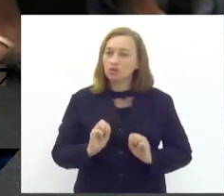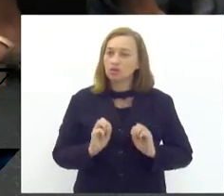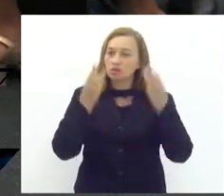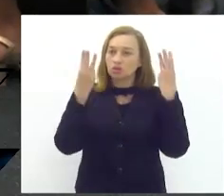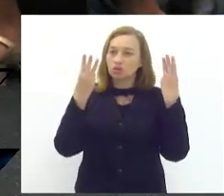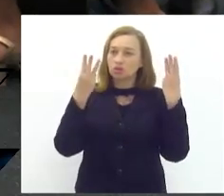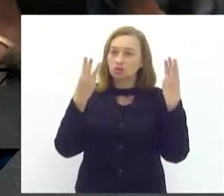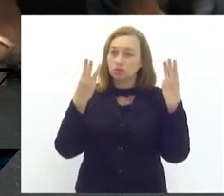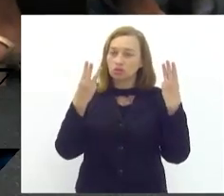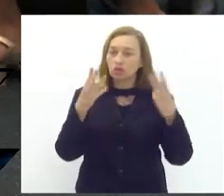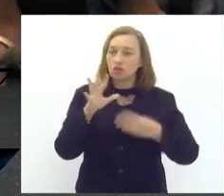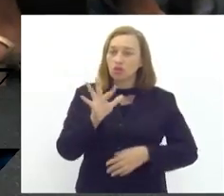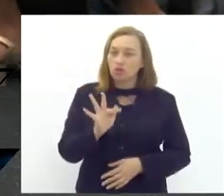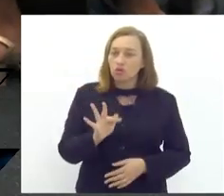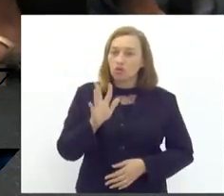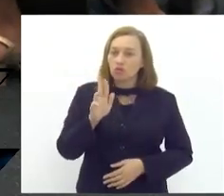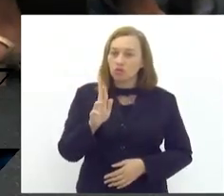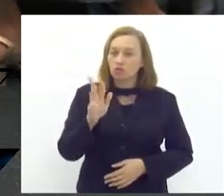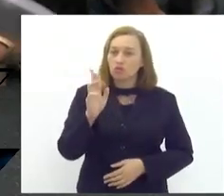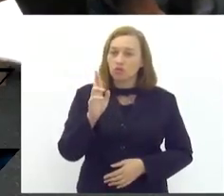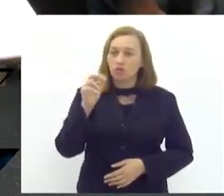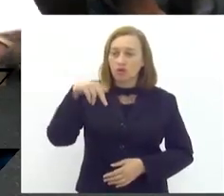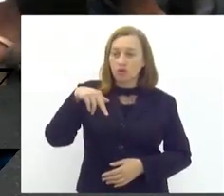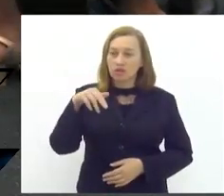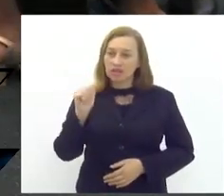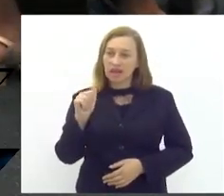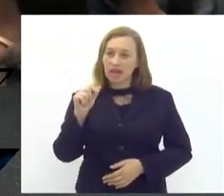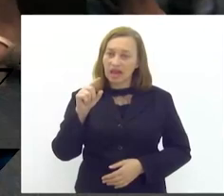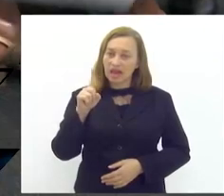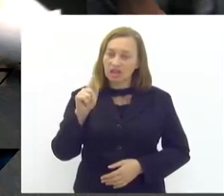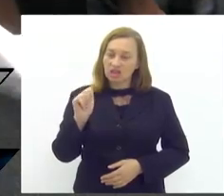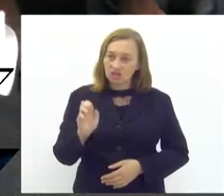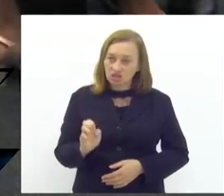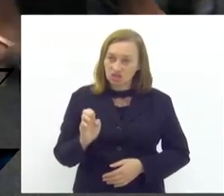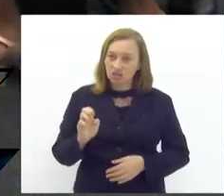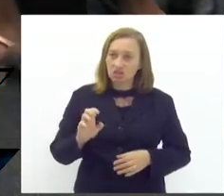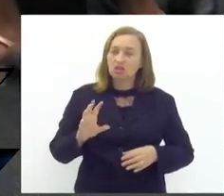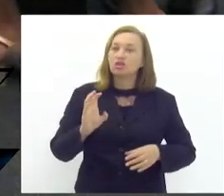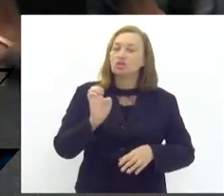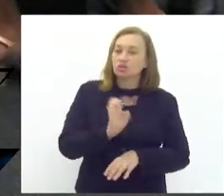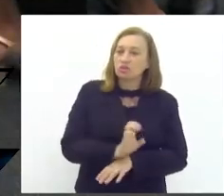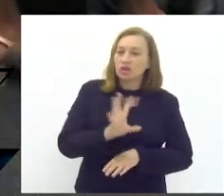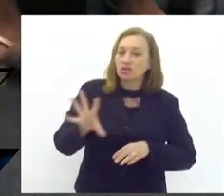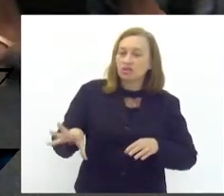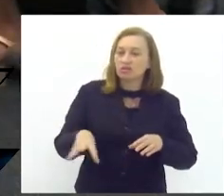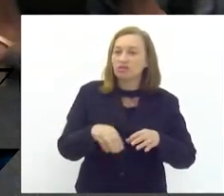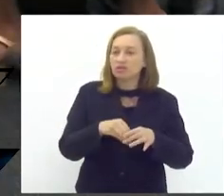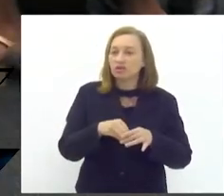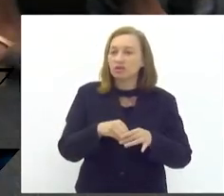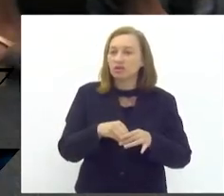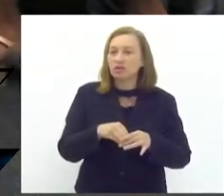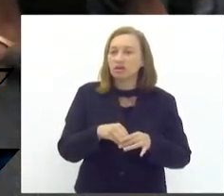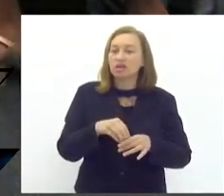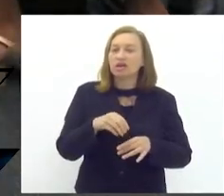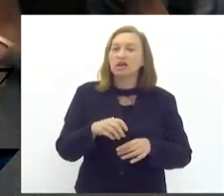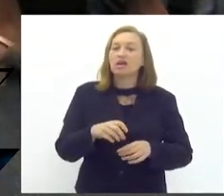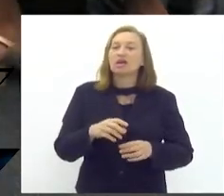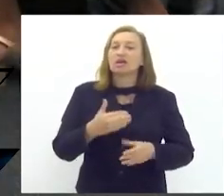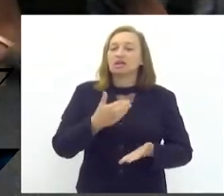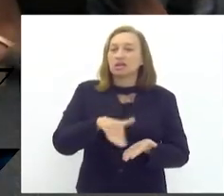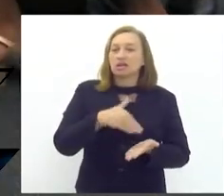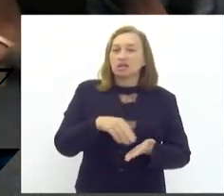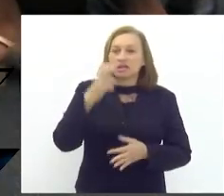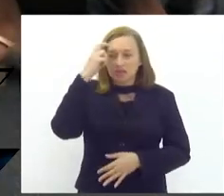que uma Fundação alto aqui do Estado vincular da Secretaria de Cultura desenvolve um projeto